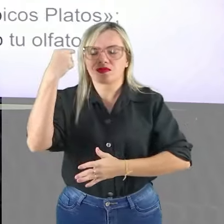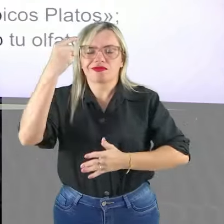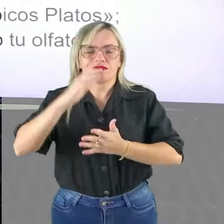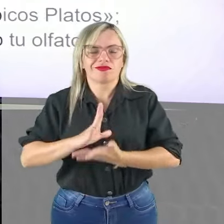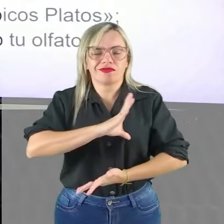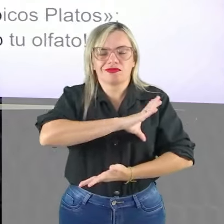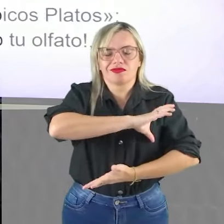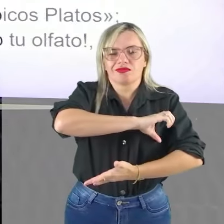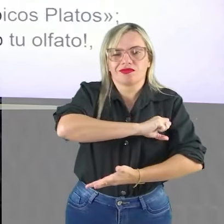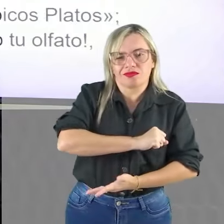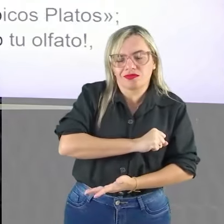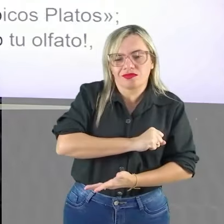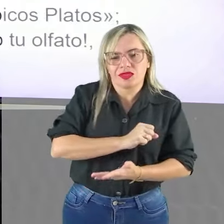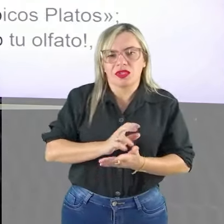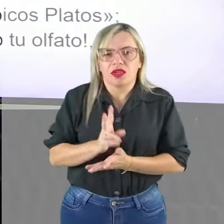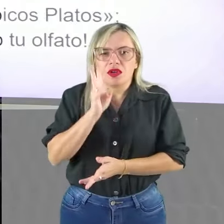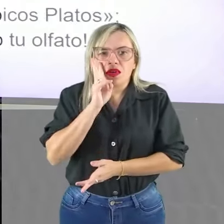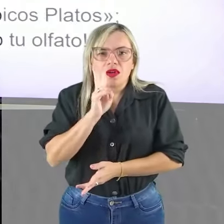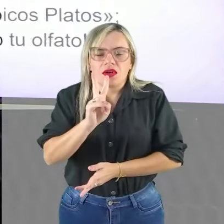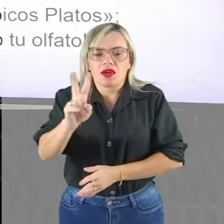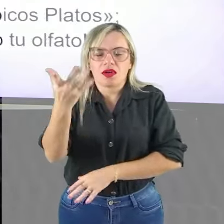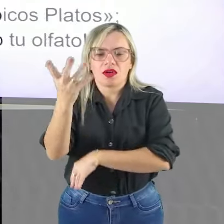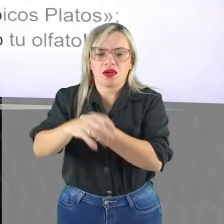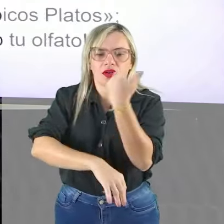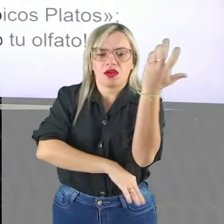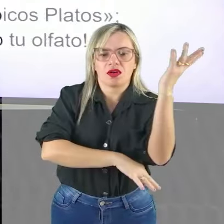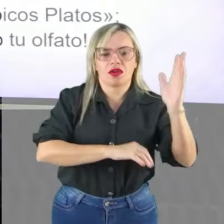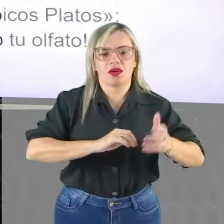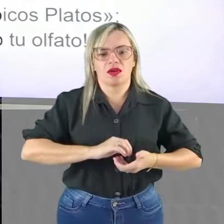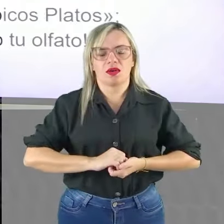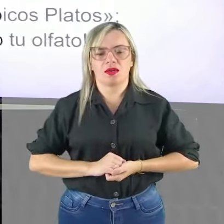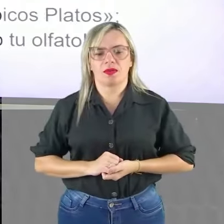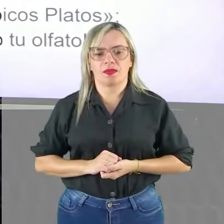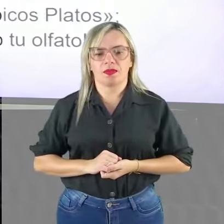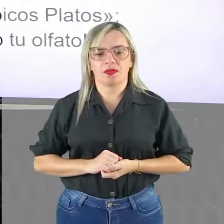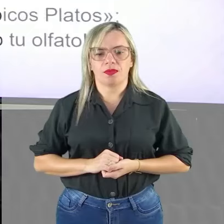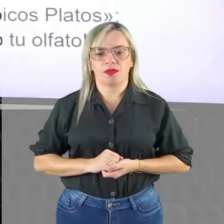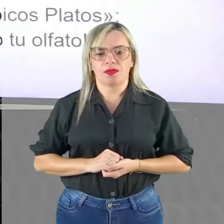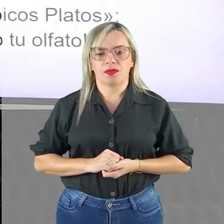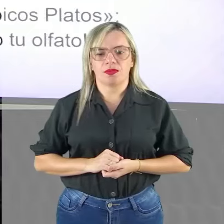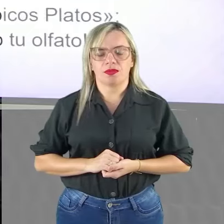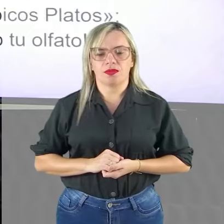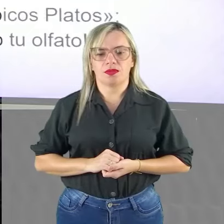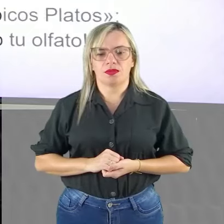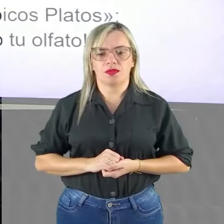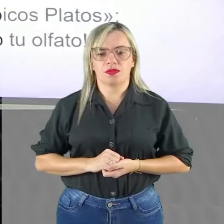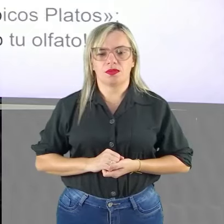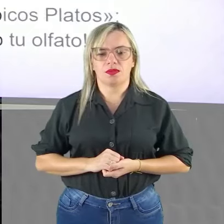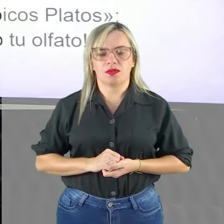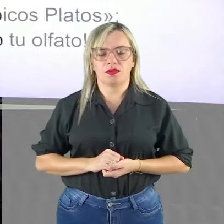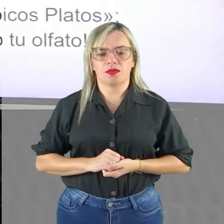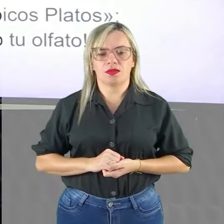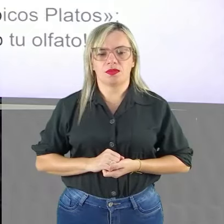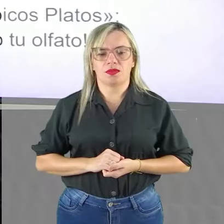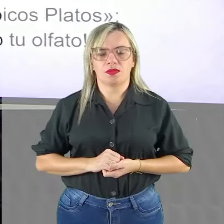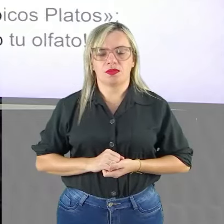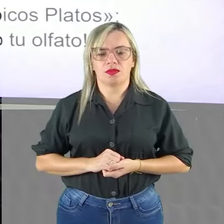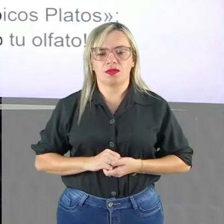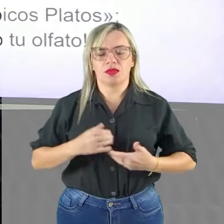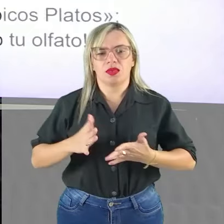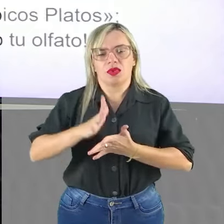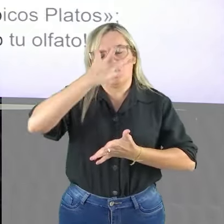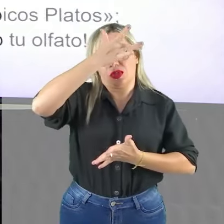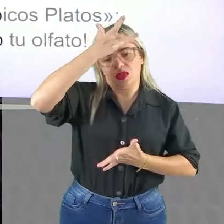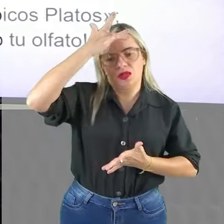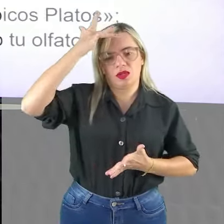apaixonado já pela vista não é SUS gentes te amist cocinas tem molan então as